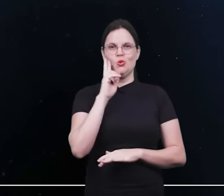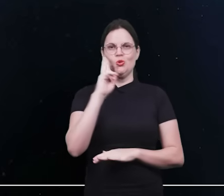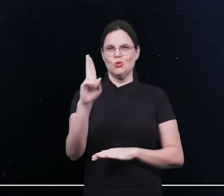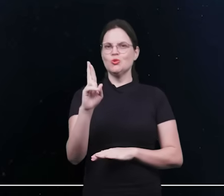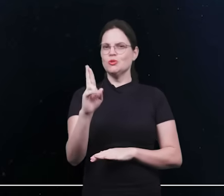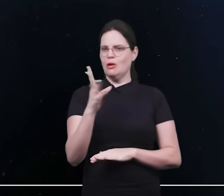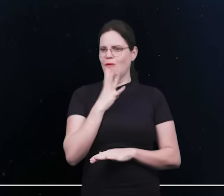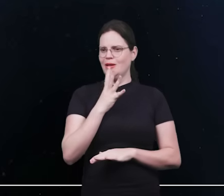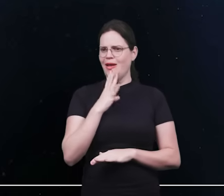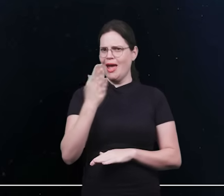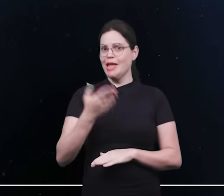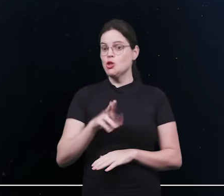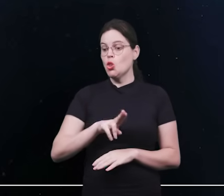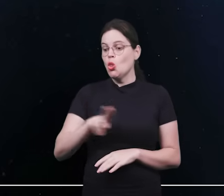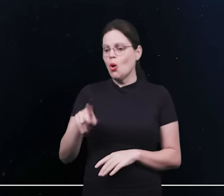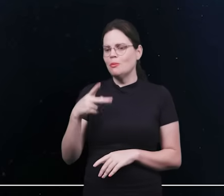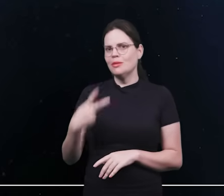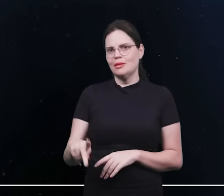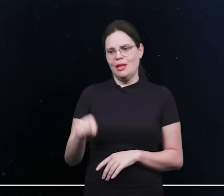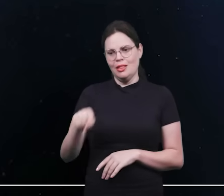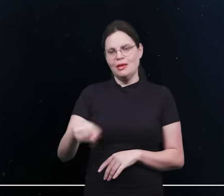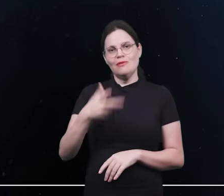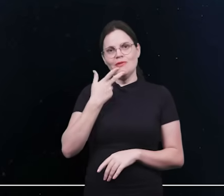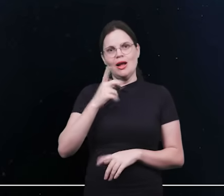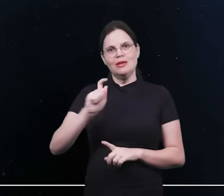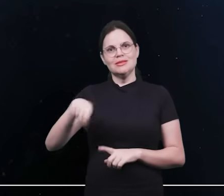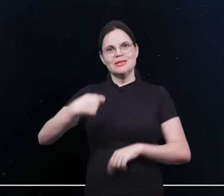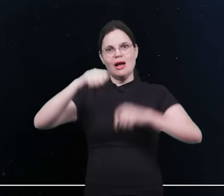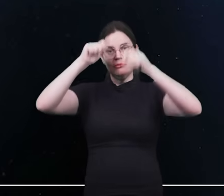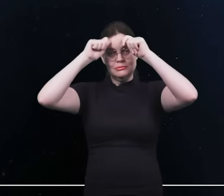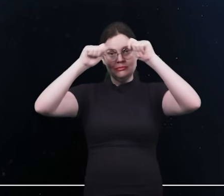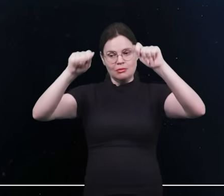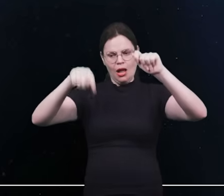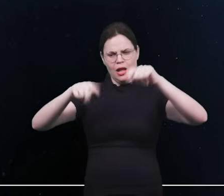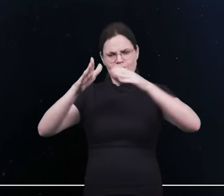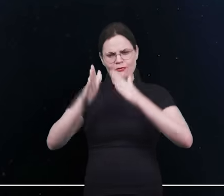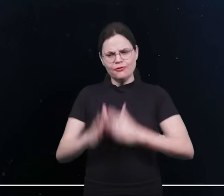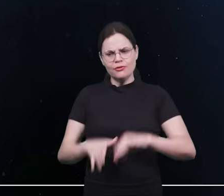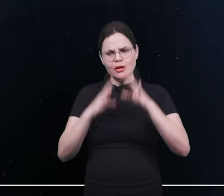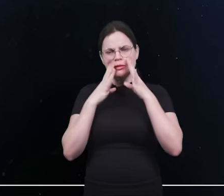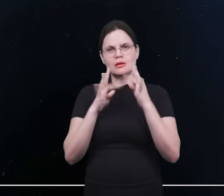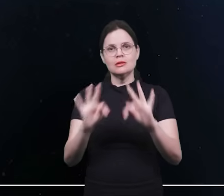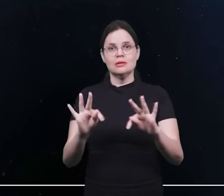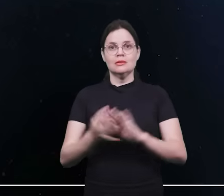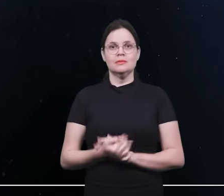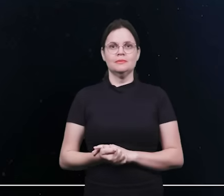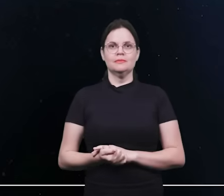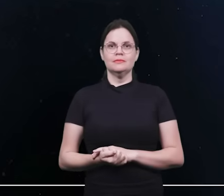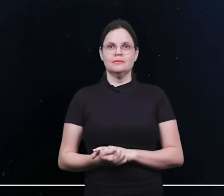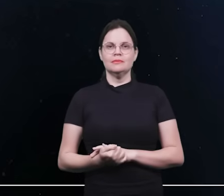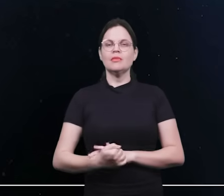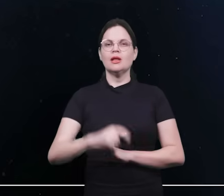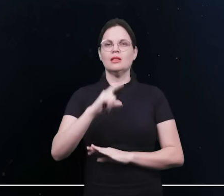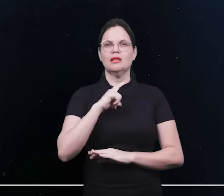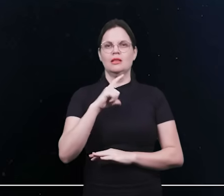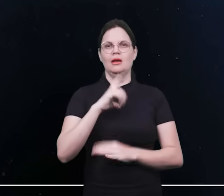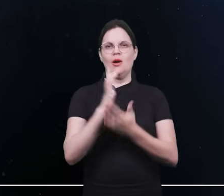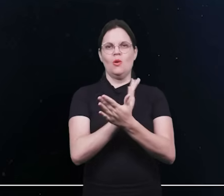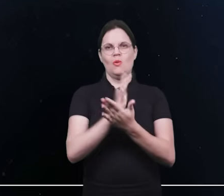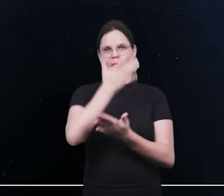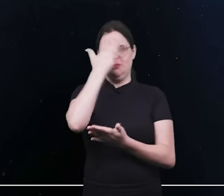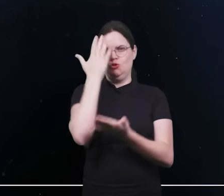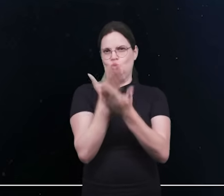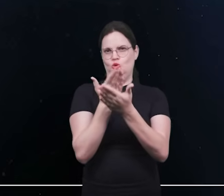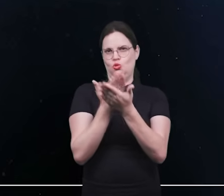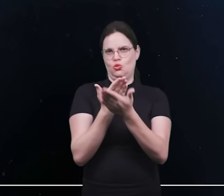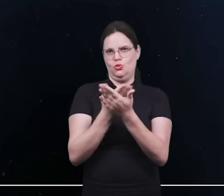conhece. Antipas, minha fiel testemunha. Dizem os historiadores que Antipas ele pode ter